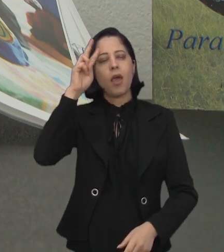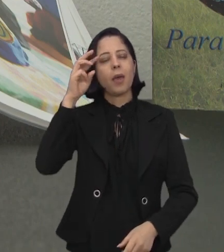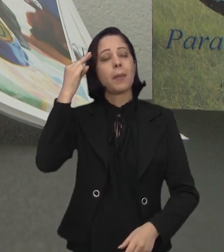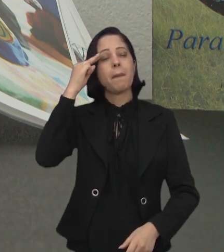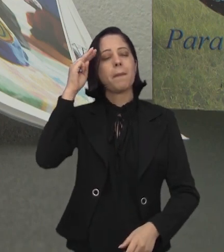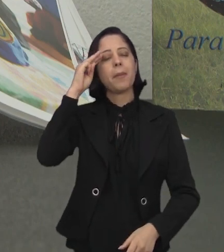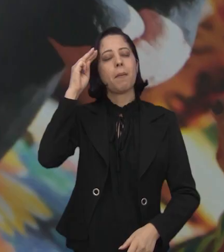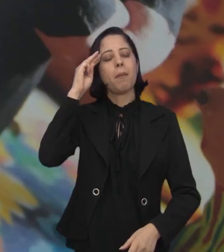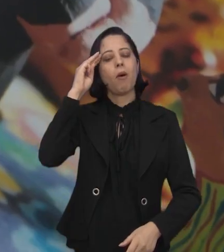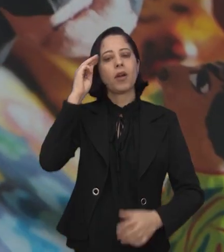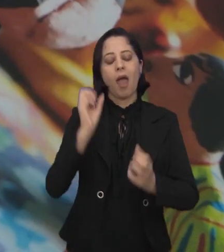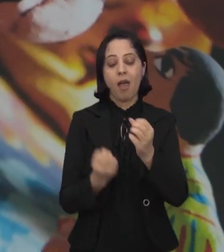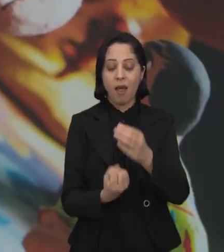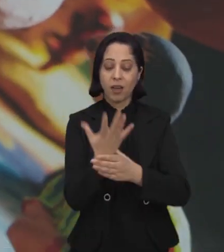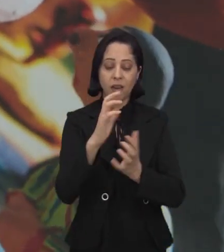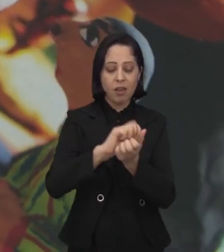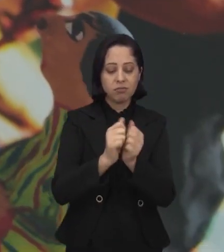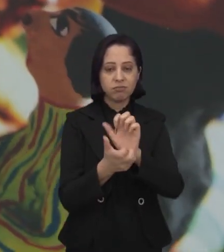feitas com barro. Em